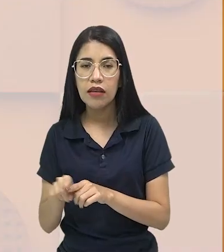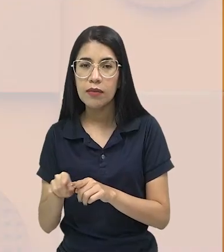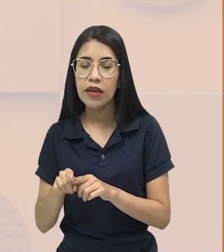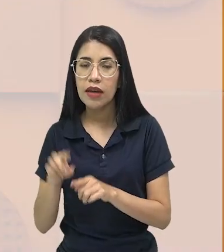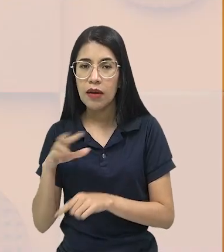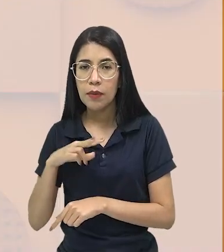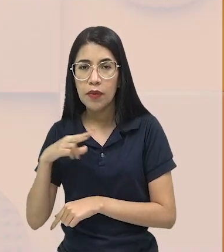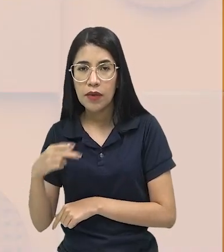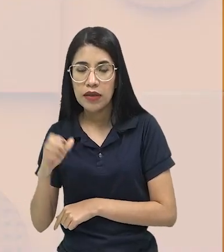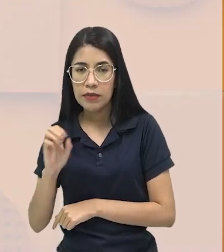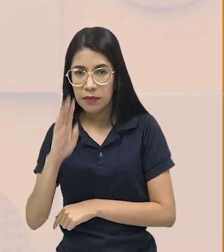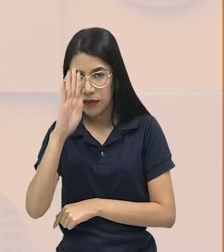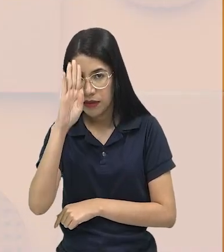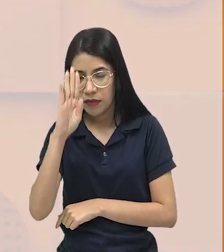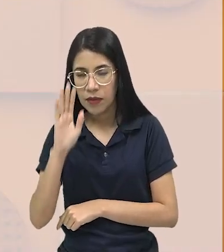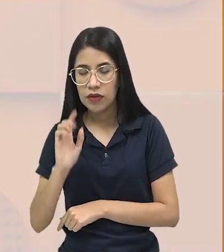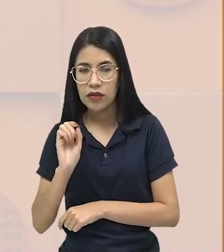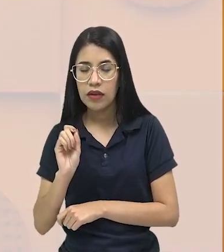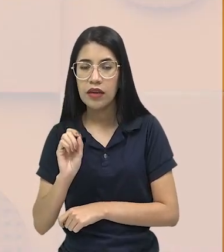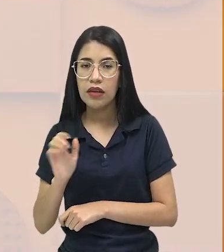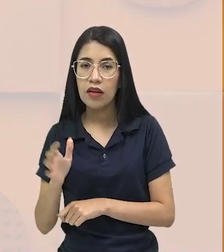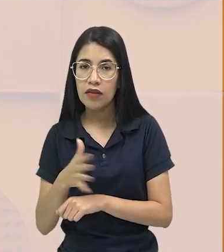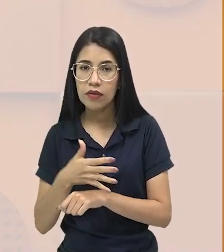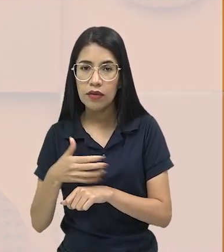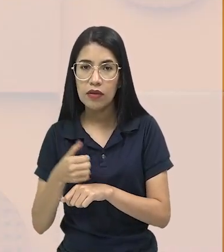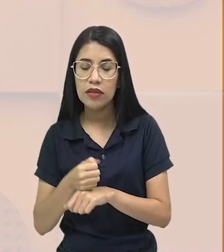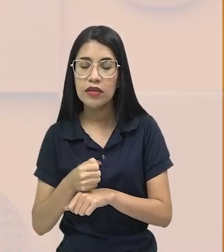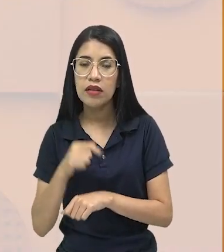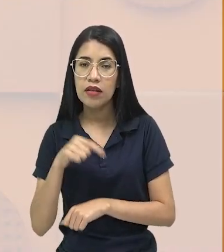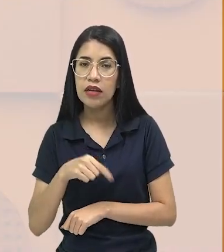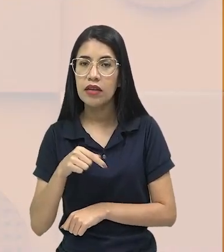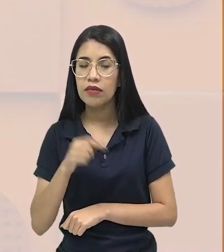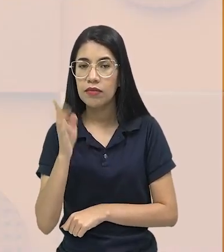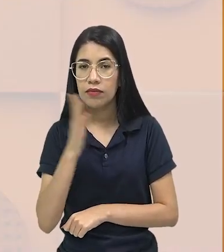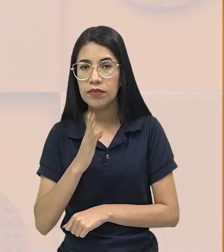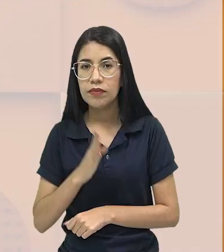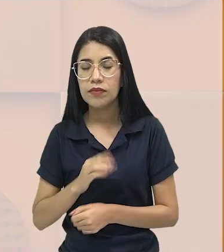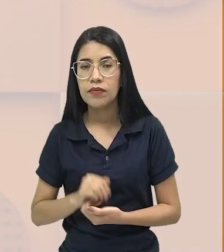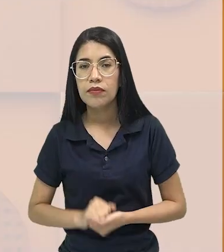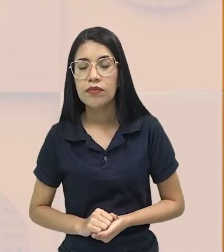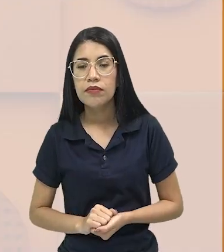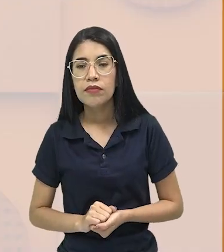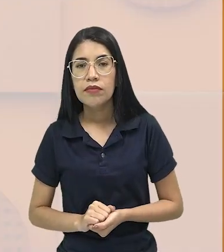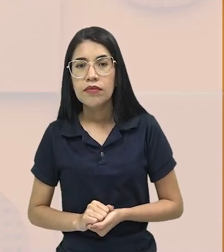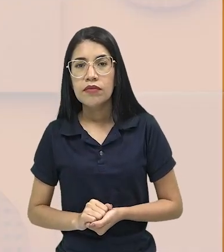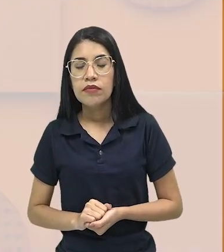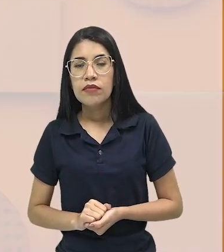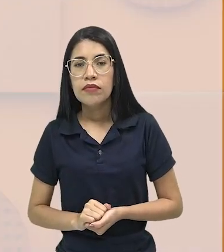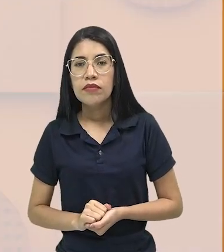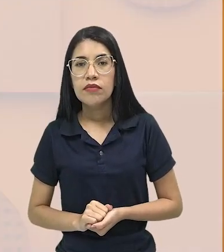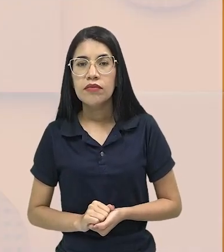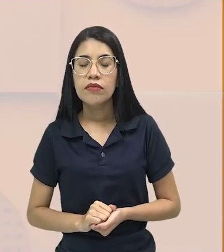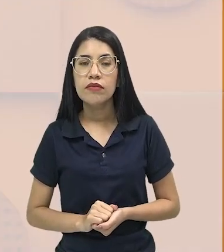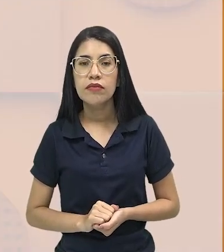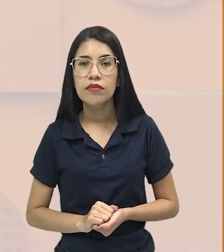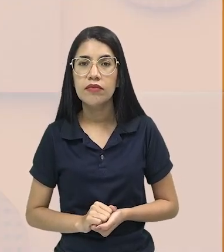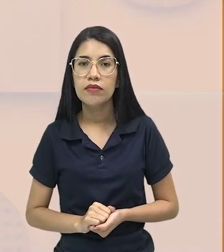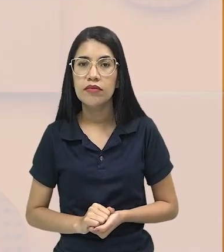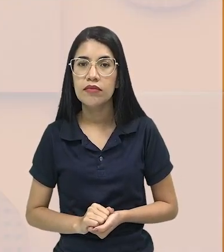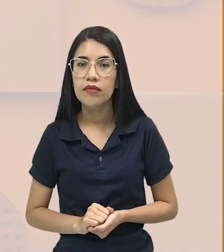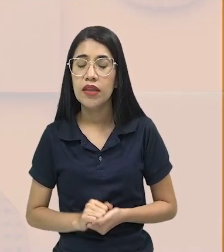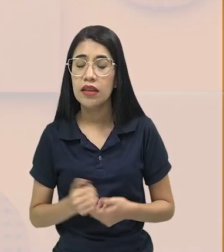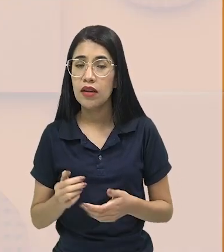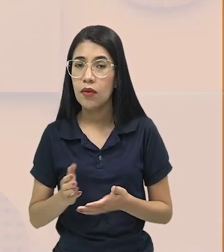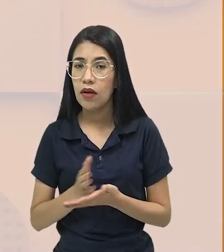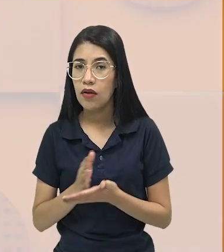principalmente as portuguesas, que foram os responsáveis, né, por colonizar o Brasil naquele momento. Então, justamente